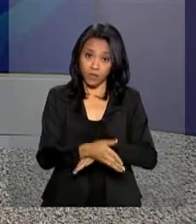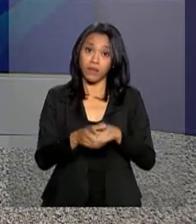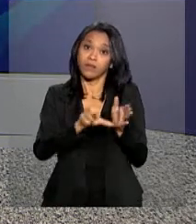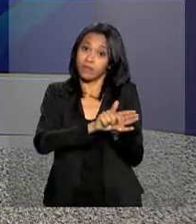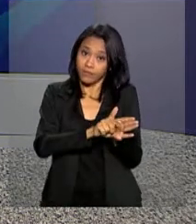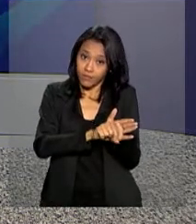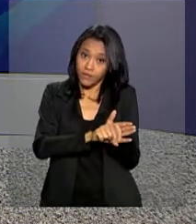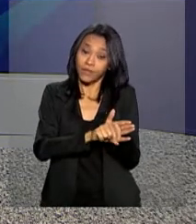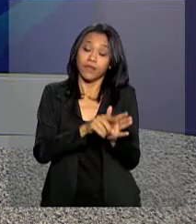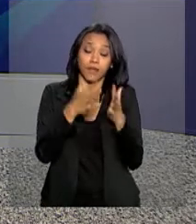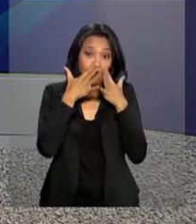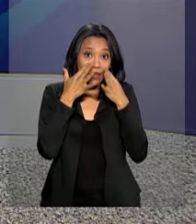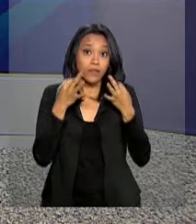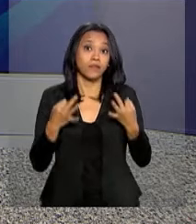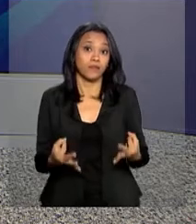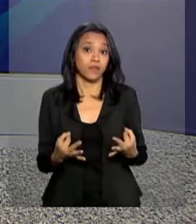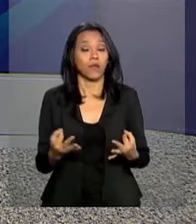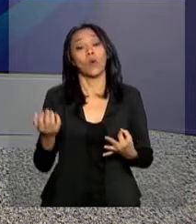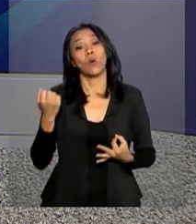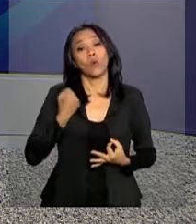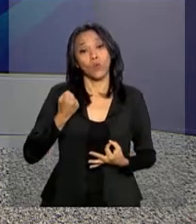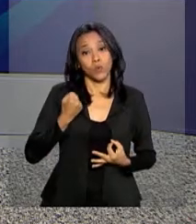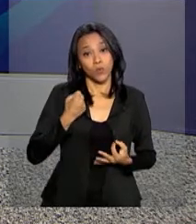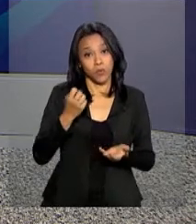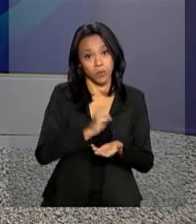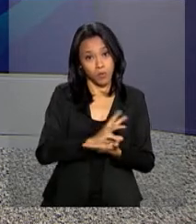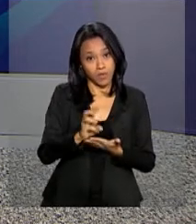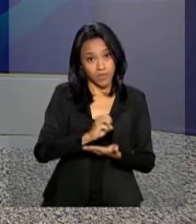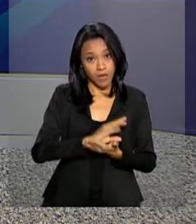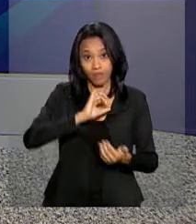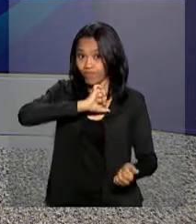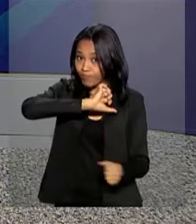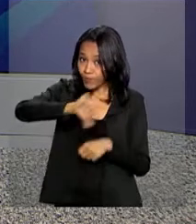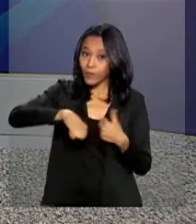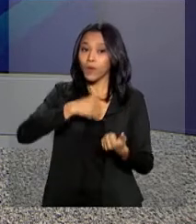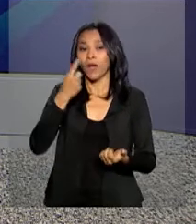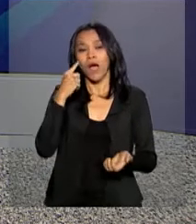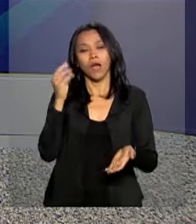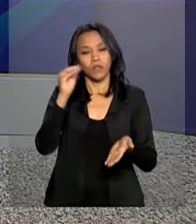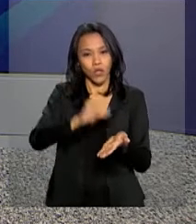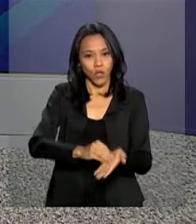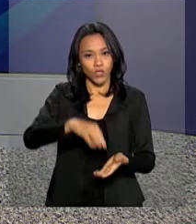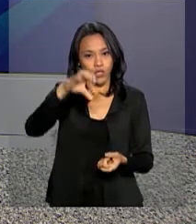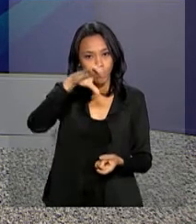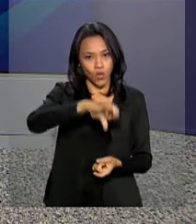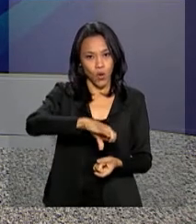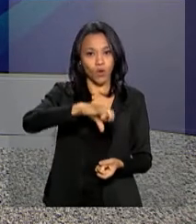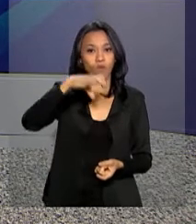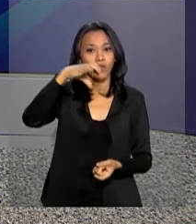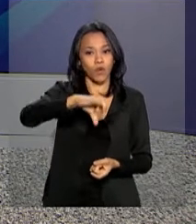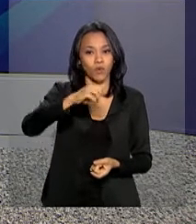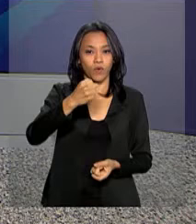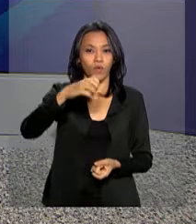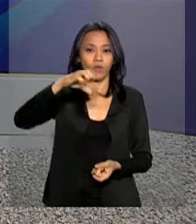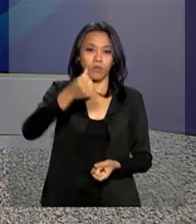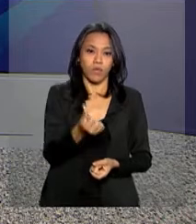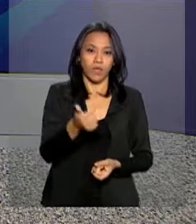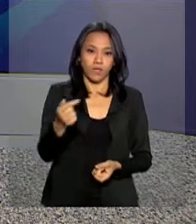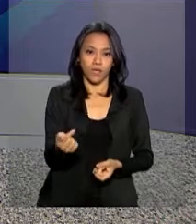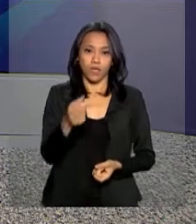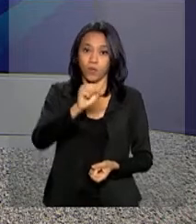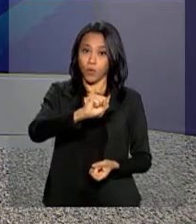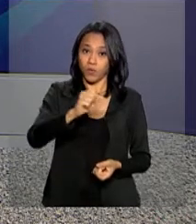e atenção porque o nosso número de what's up mudou anote aí é o 9 98 67 8